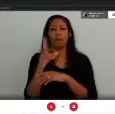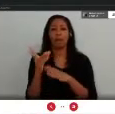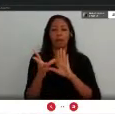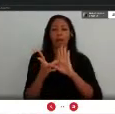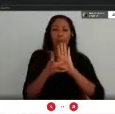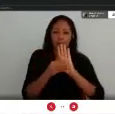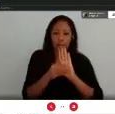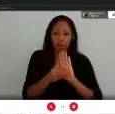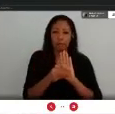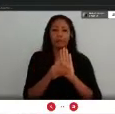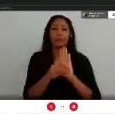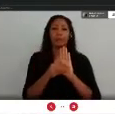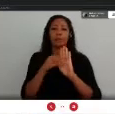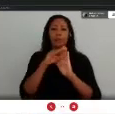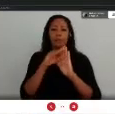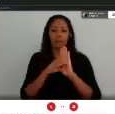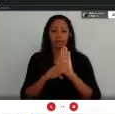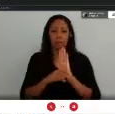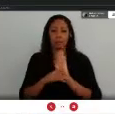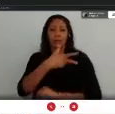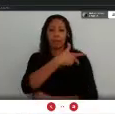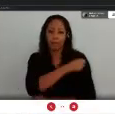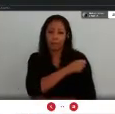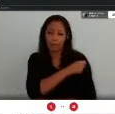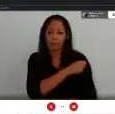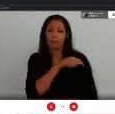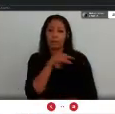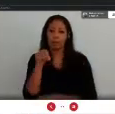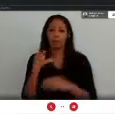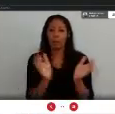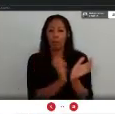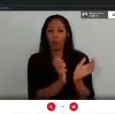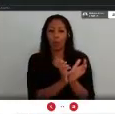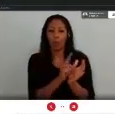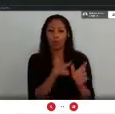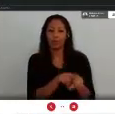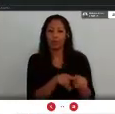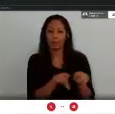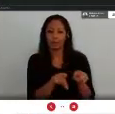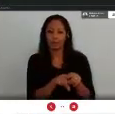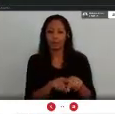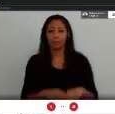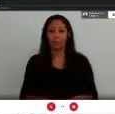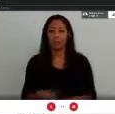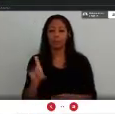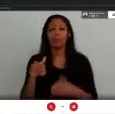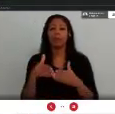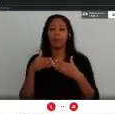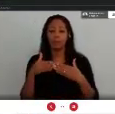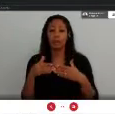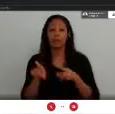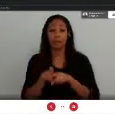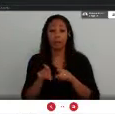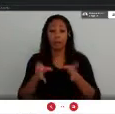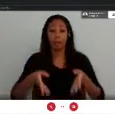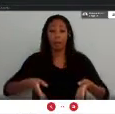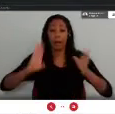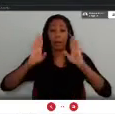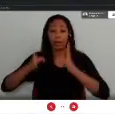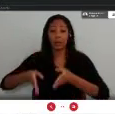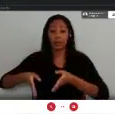para a vacinação. A gente também fez uma indicação para que os prédios da polícia, 3º Batalhão, 1ª Companhia, da Guarda